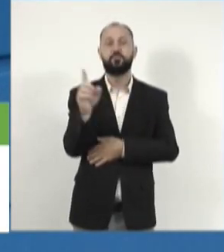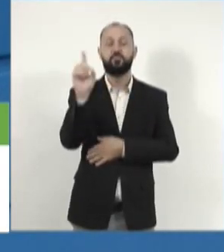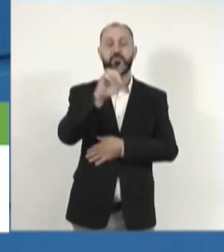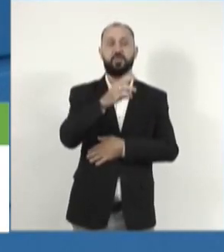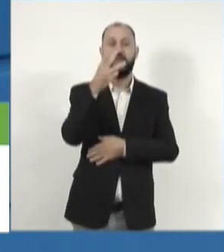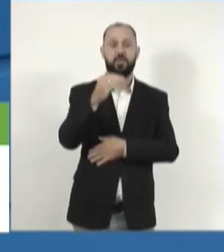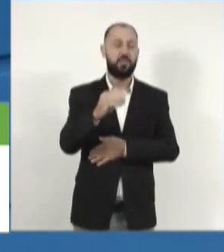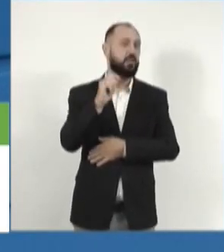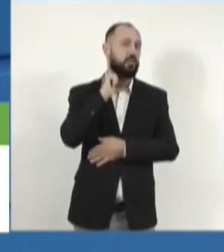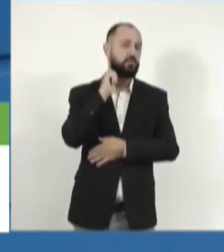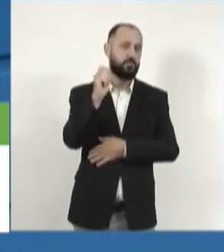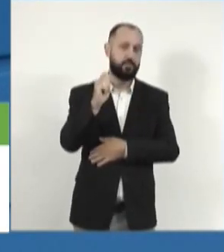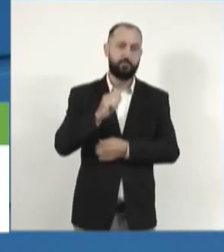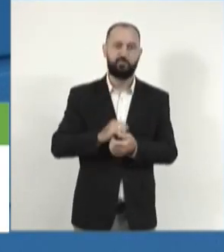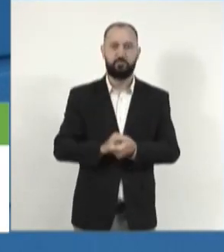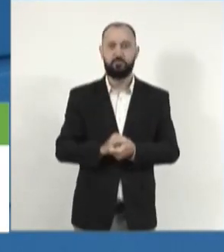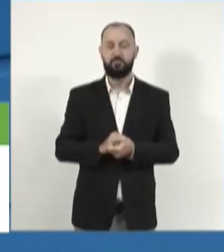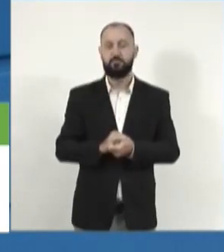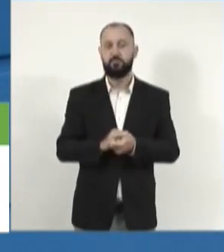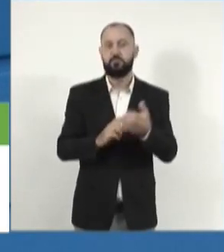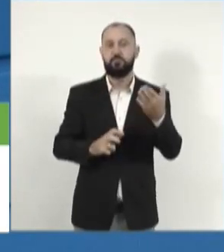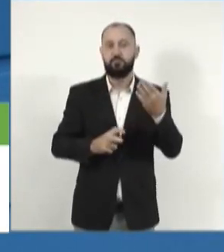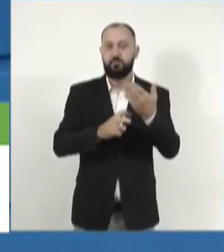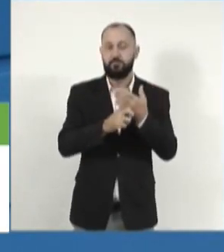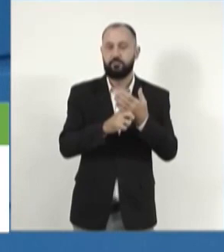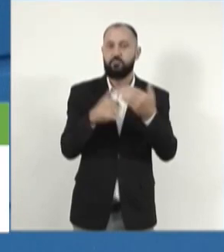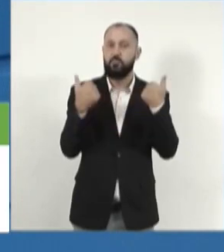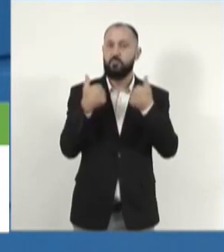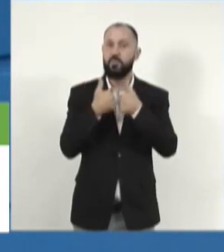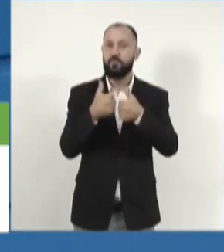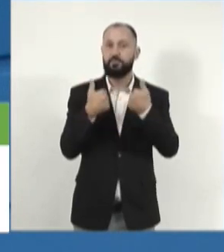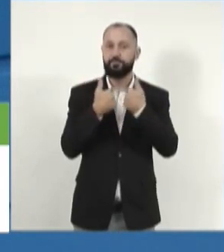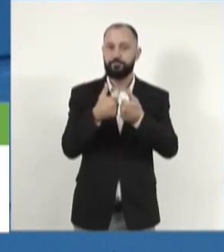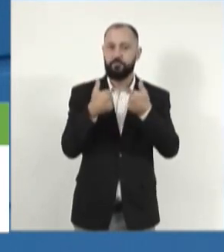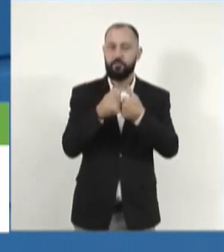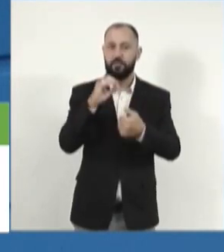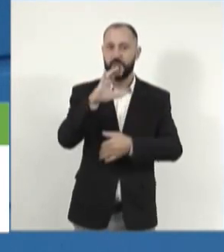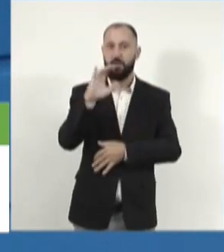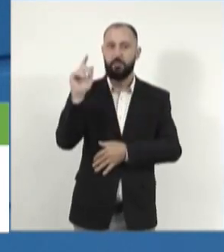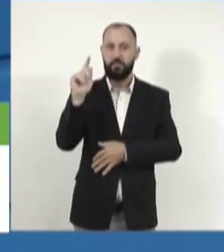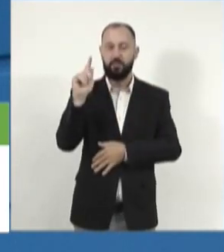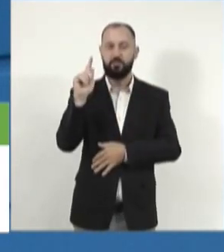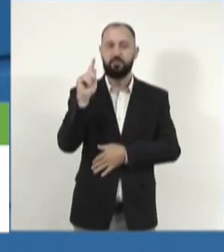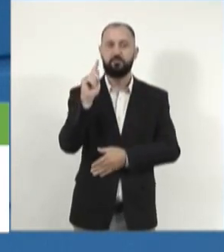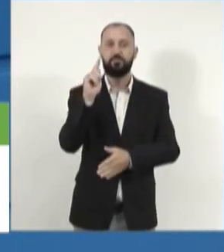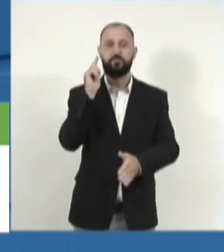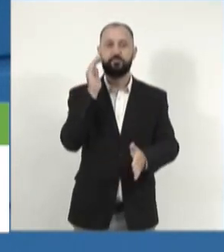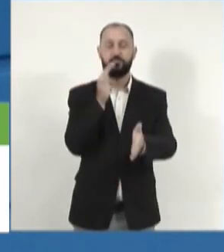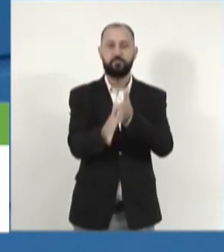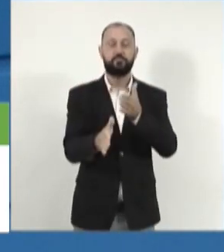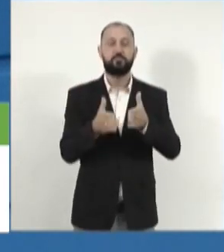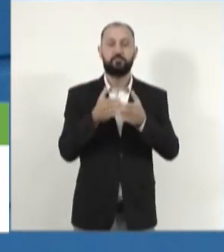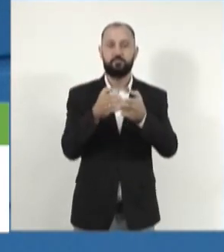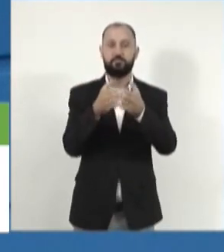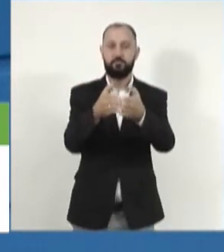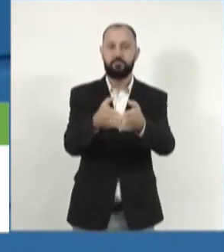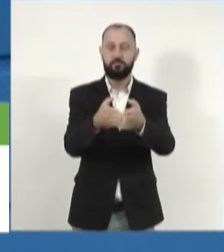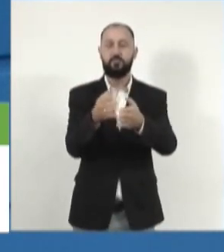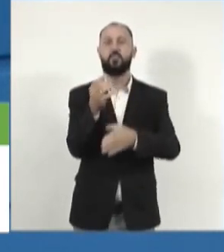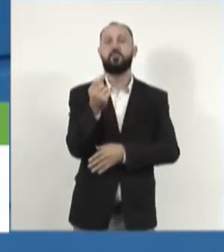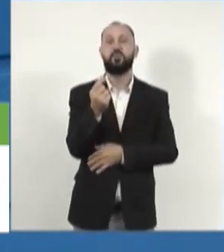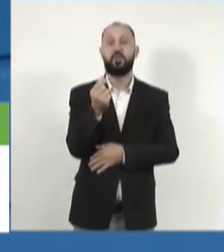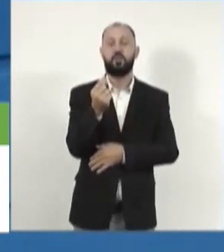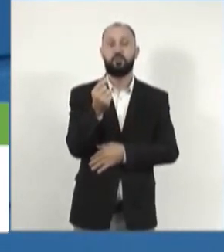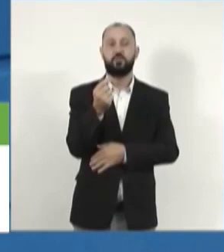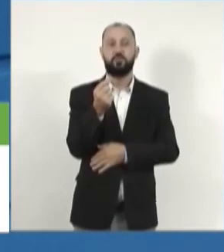Dia 30 de abril, passagem de ônibus de Campo Grande para Corumbá.